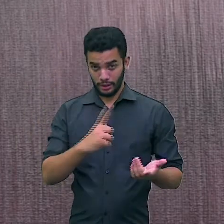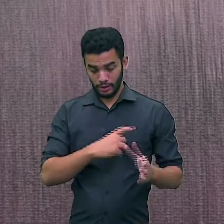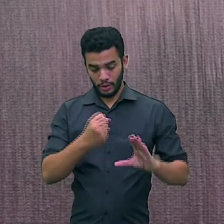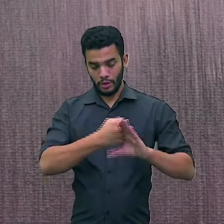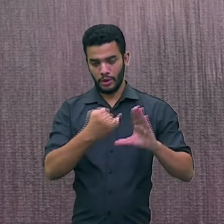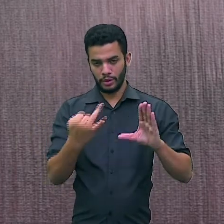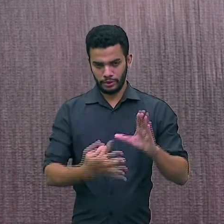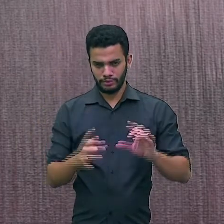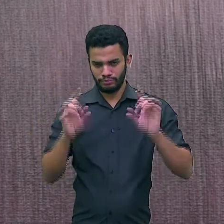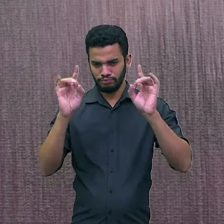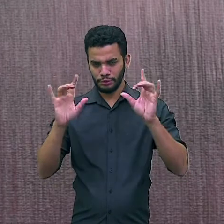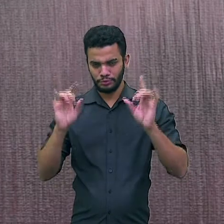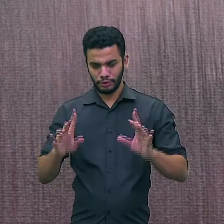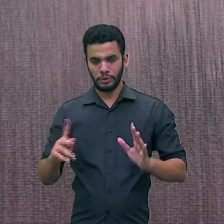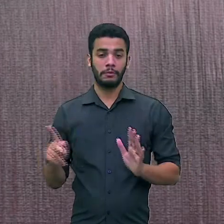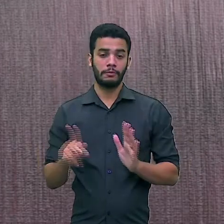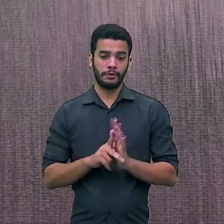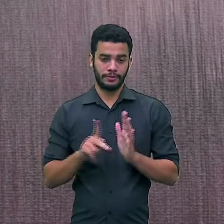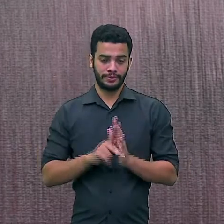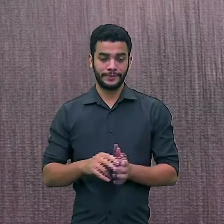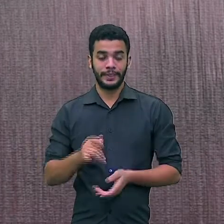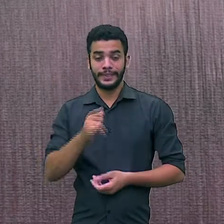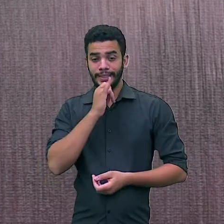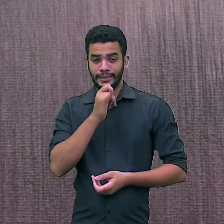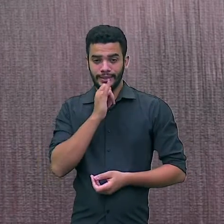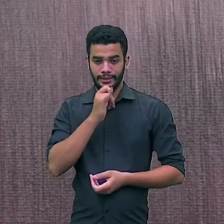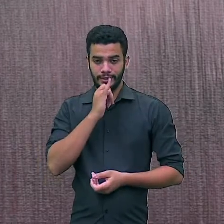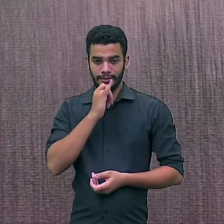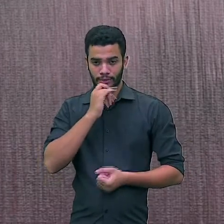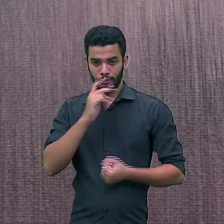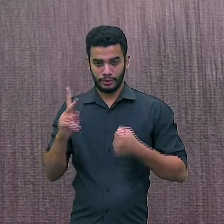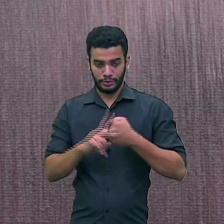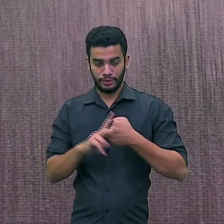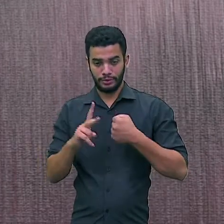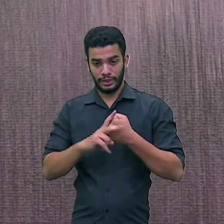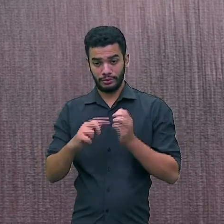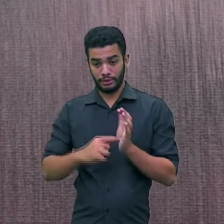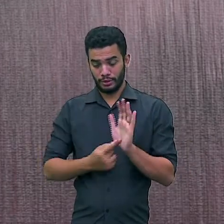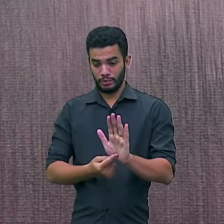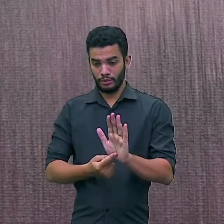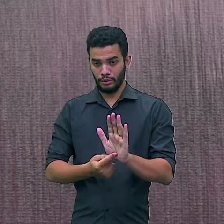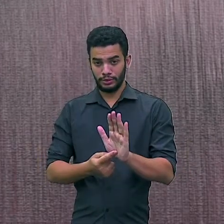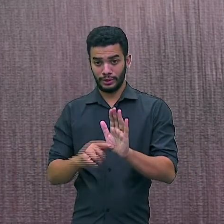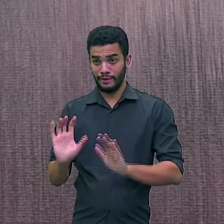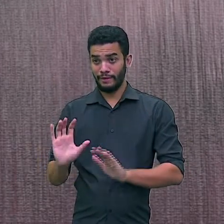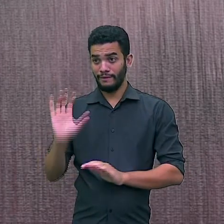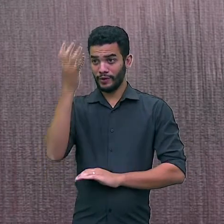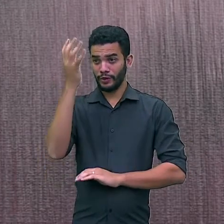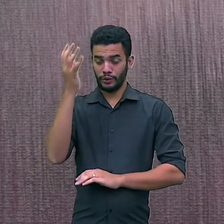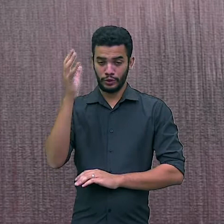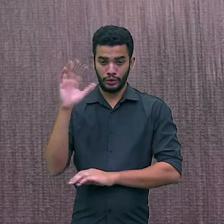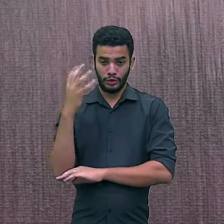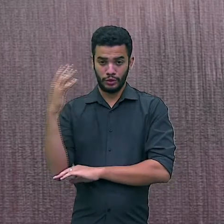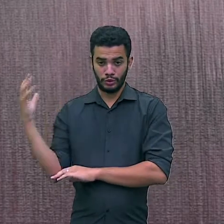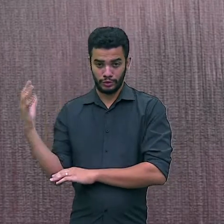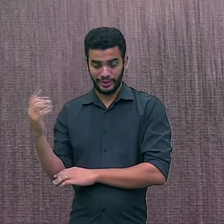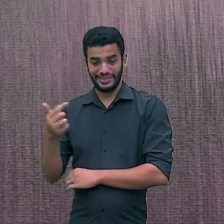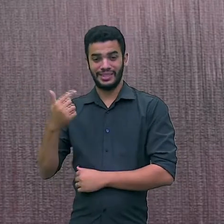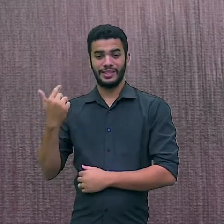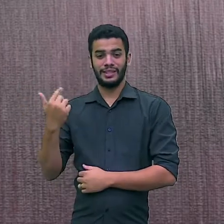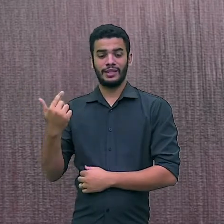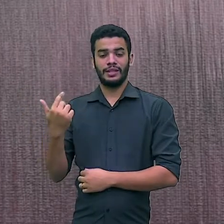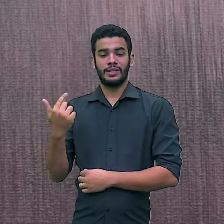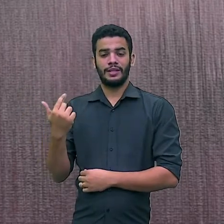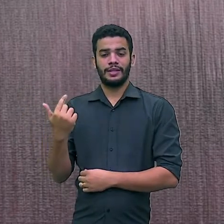especial. Não são conjugados, ou seja, eu não vou colocar esses verbos junto com as pessoas